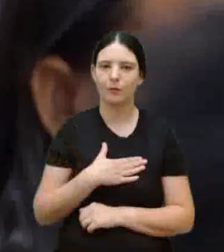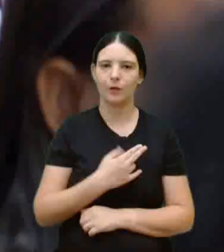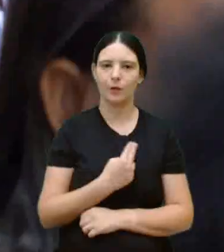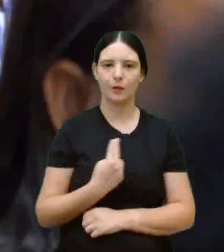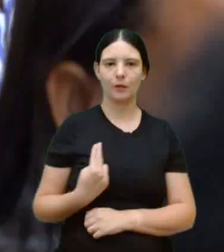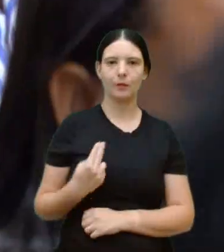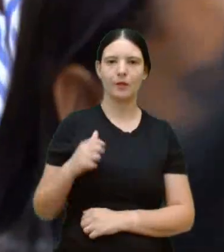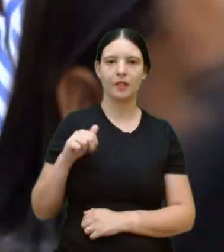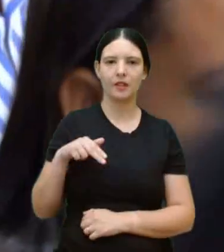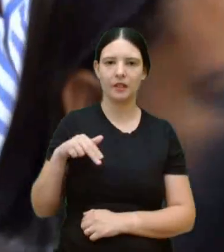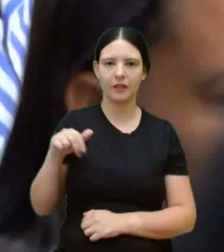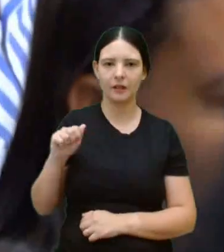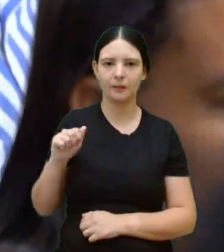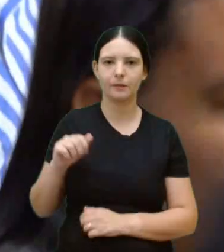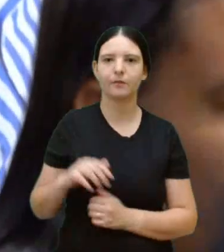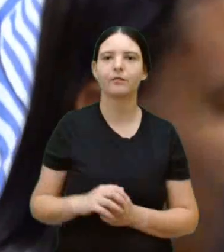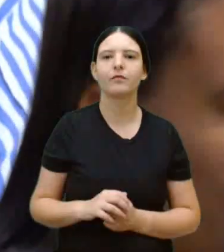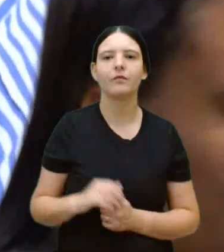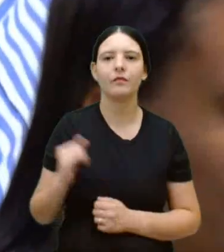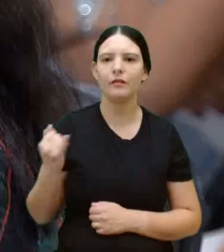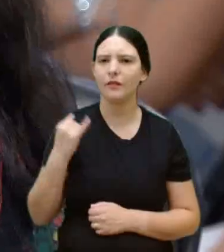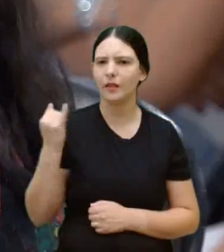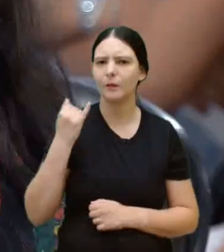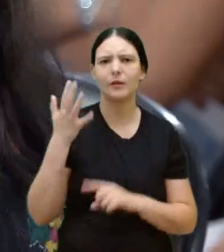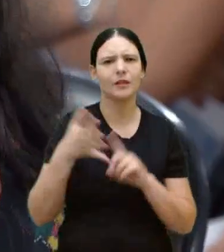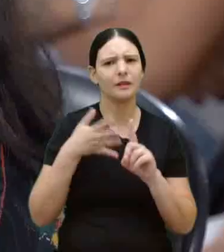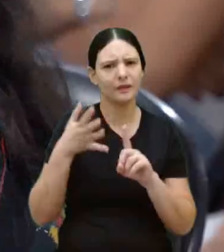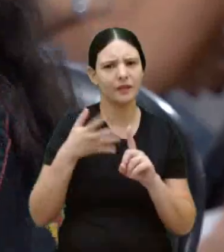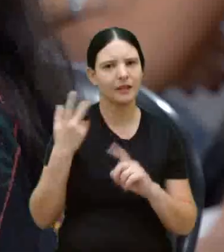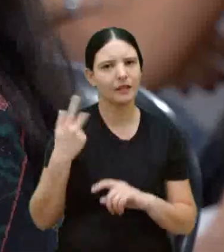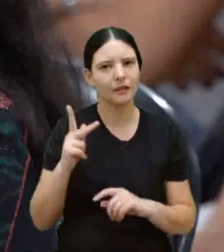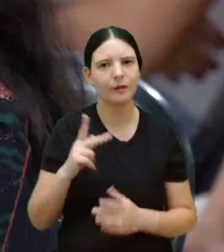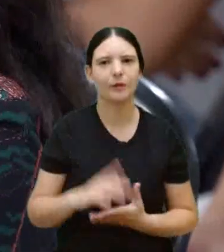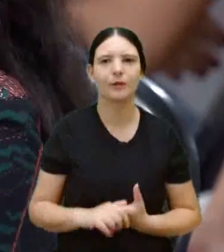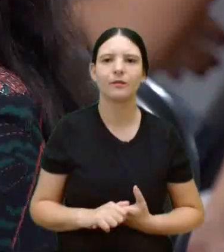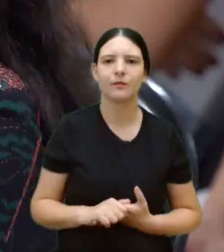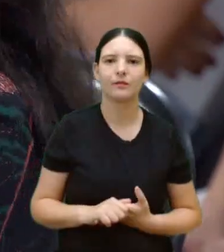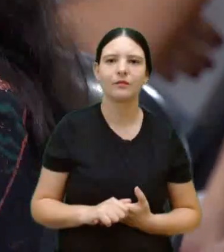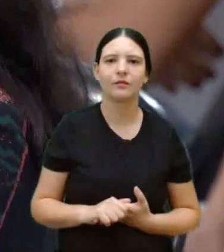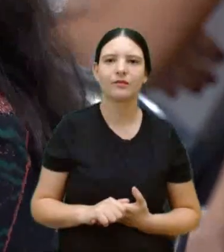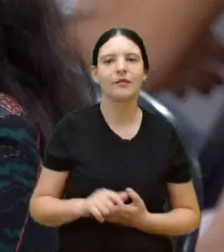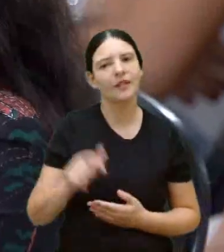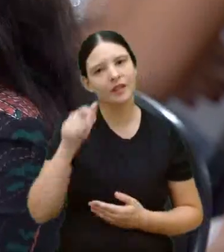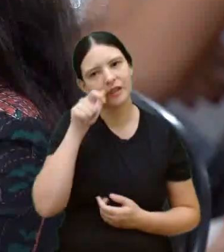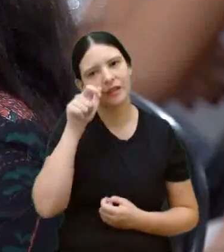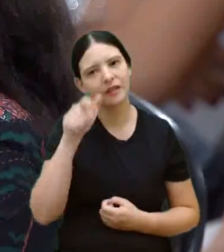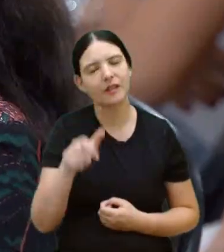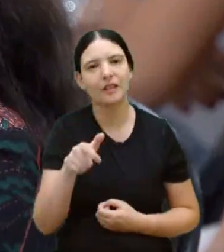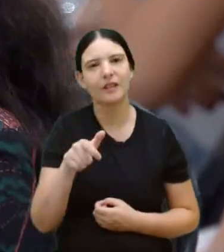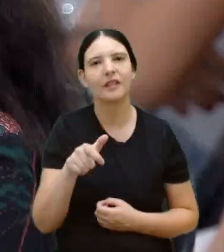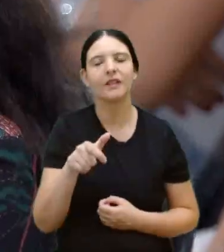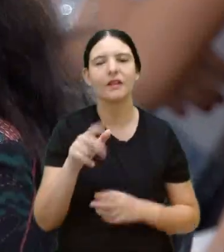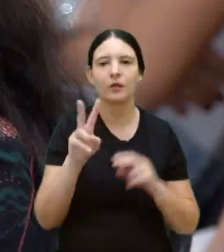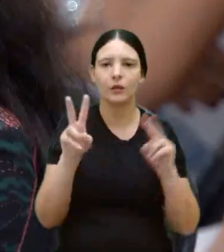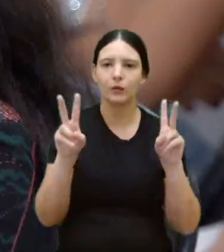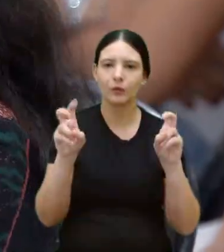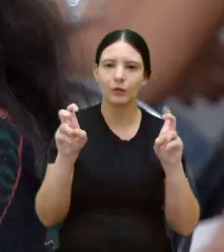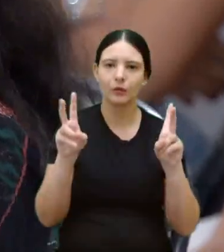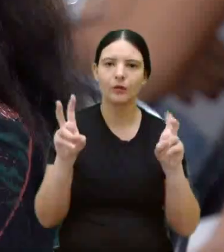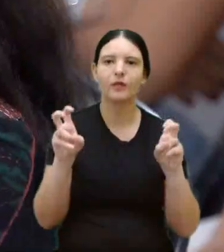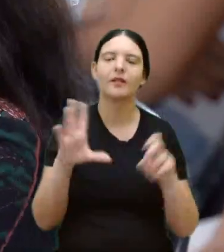escuros. Muito importante essa palestra. E eu tenho um interesse muito grande para essa temática do